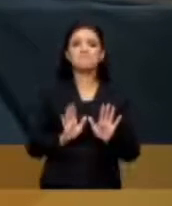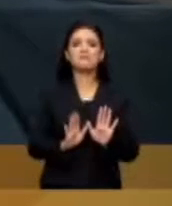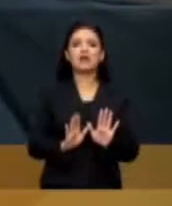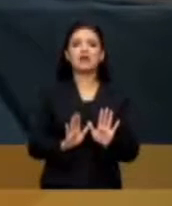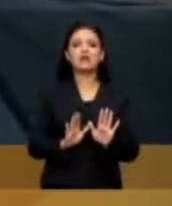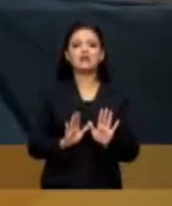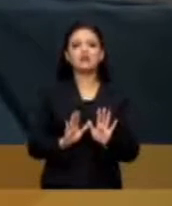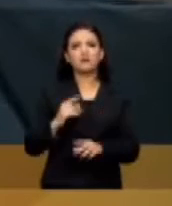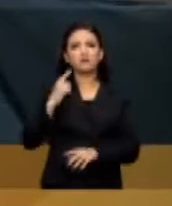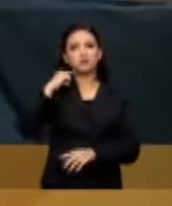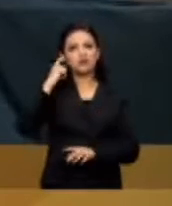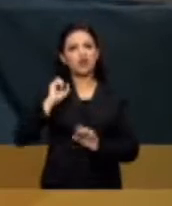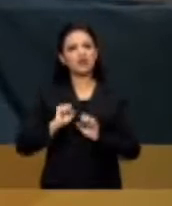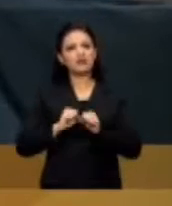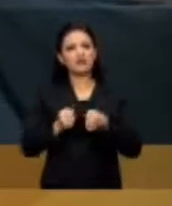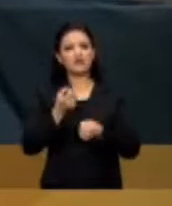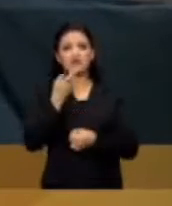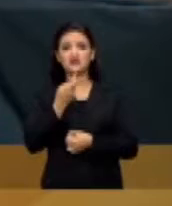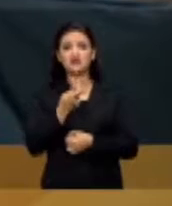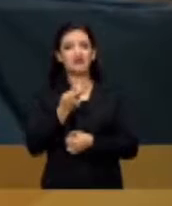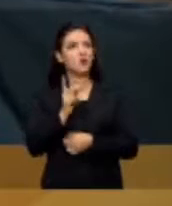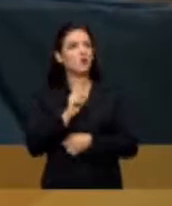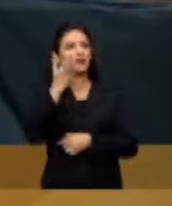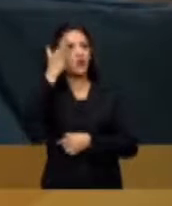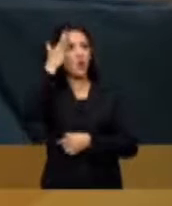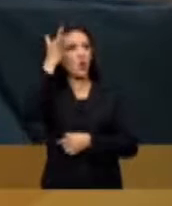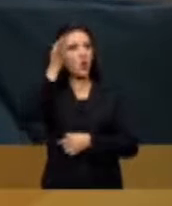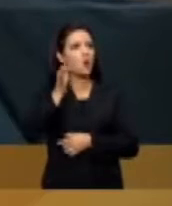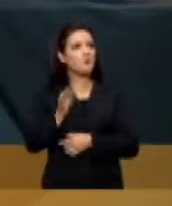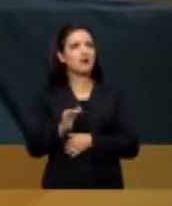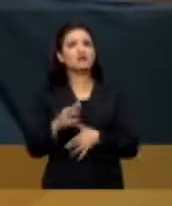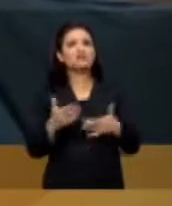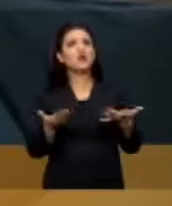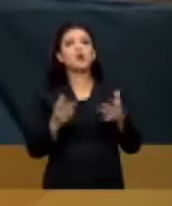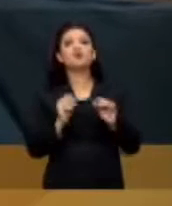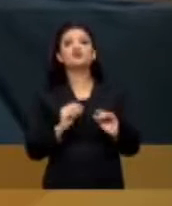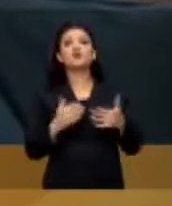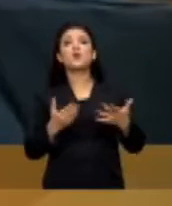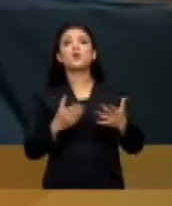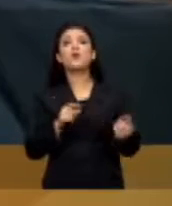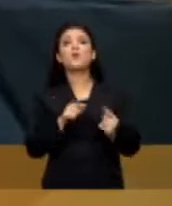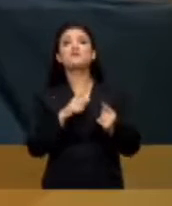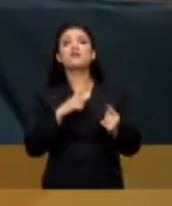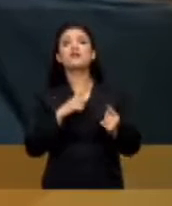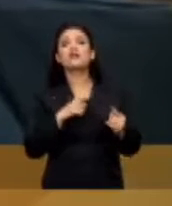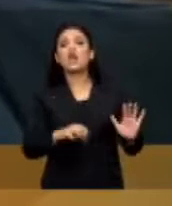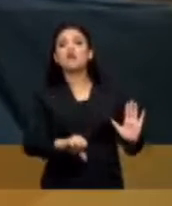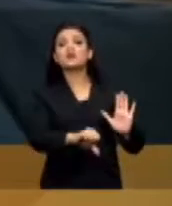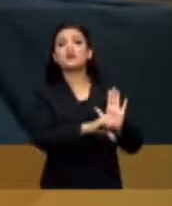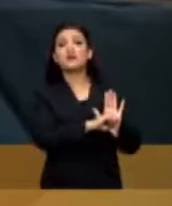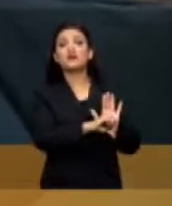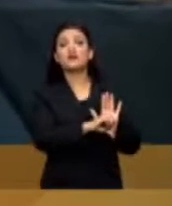própria defesa diz e alega não compreender onde se encontram as ilicitudes